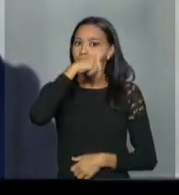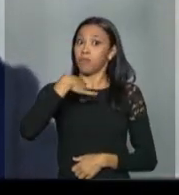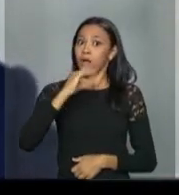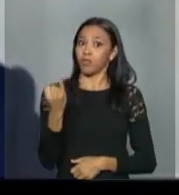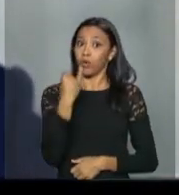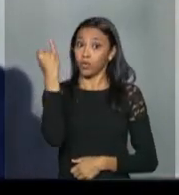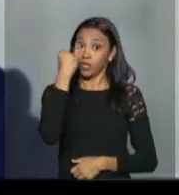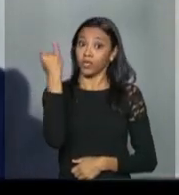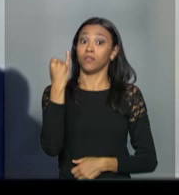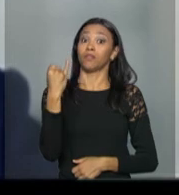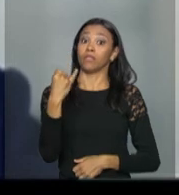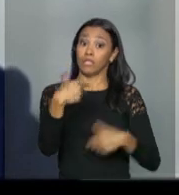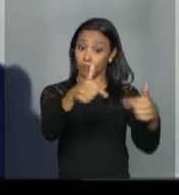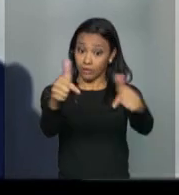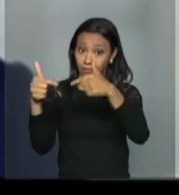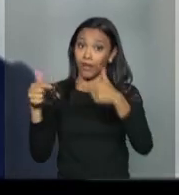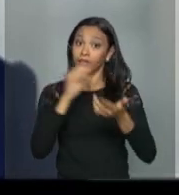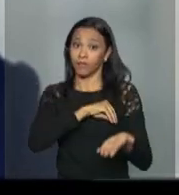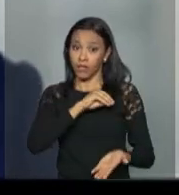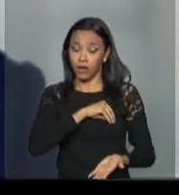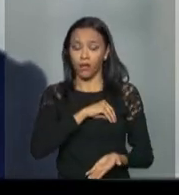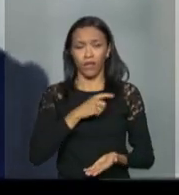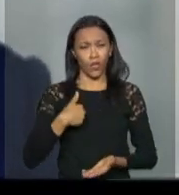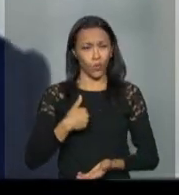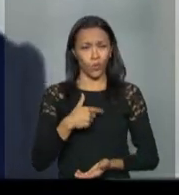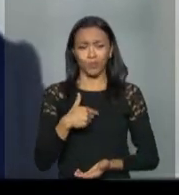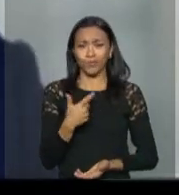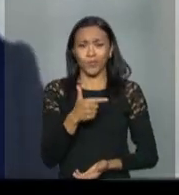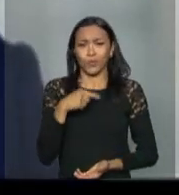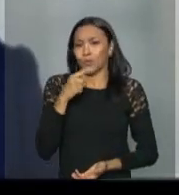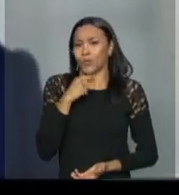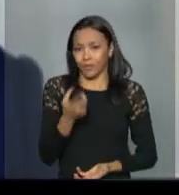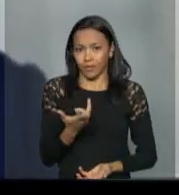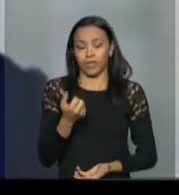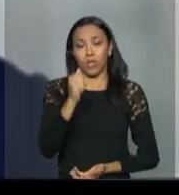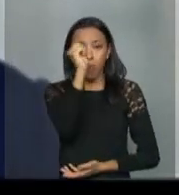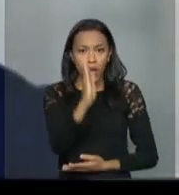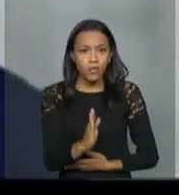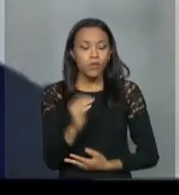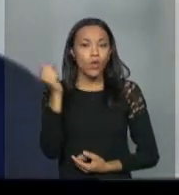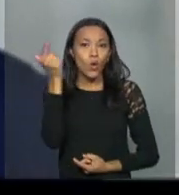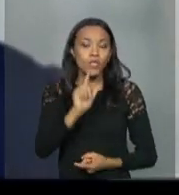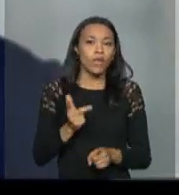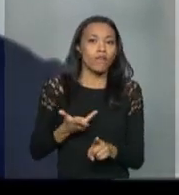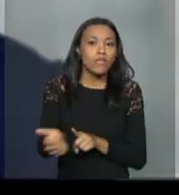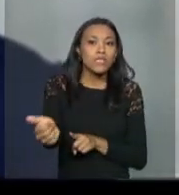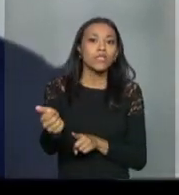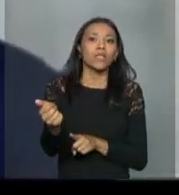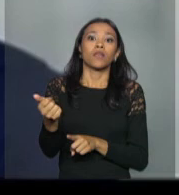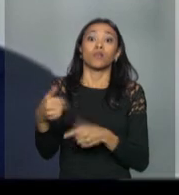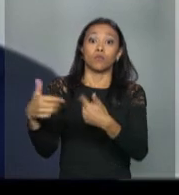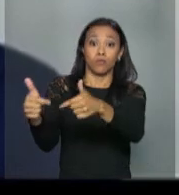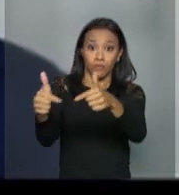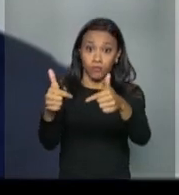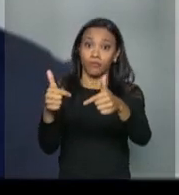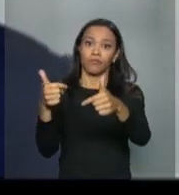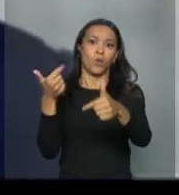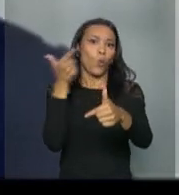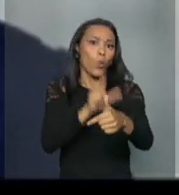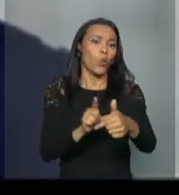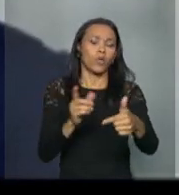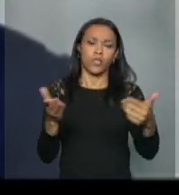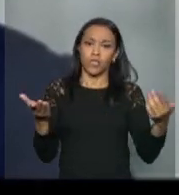do emprego e do salário. Não tenho dúvida, um país que consegue vencer a luta do emprego e do salário nos